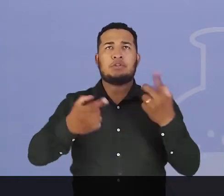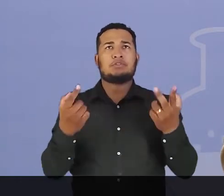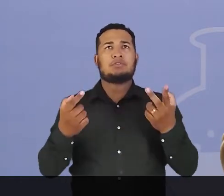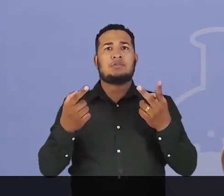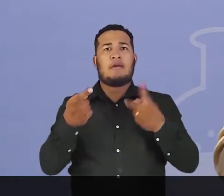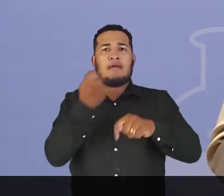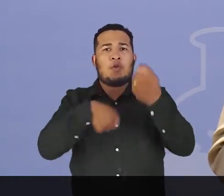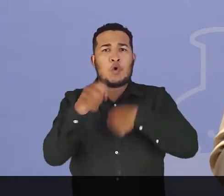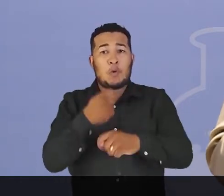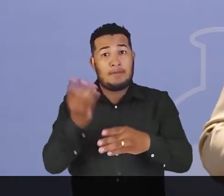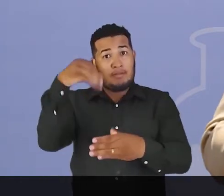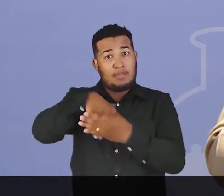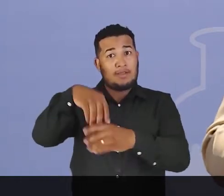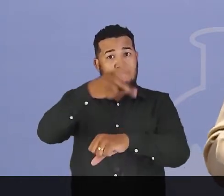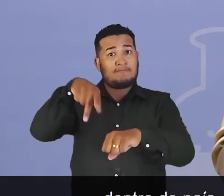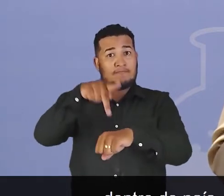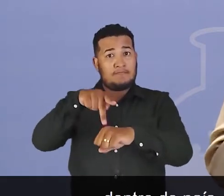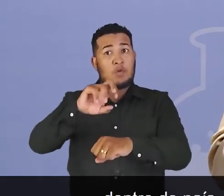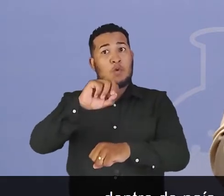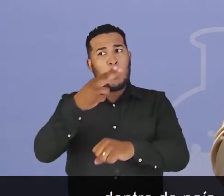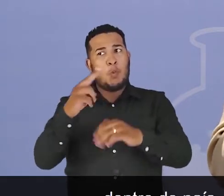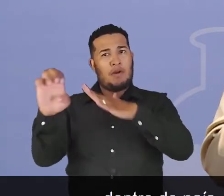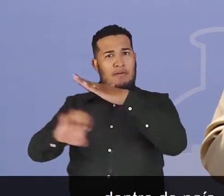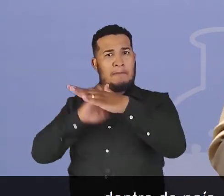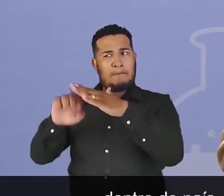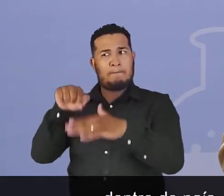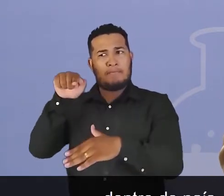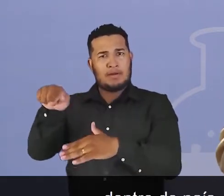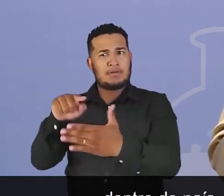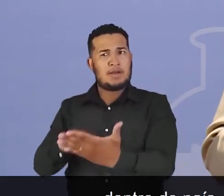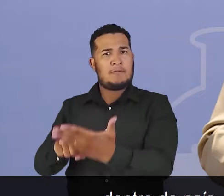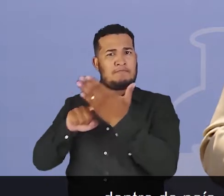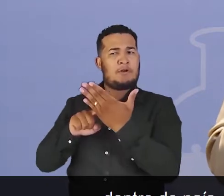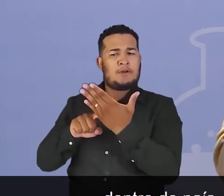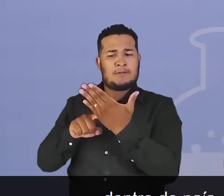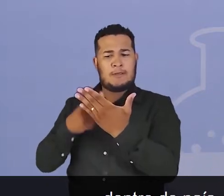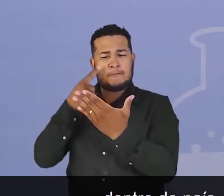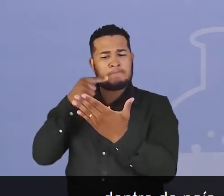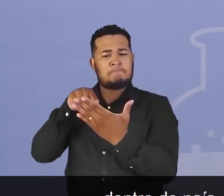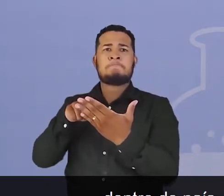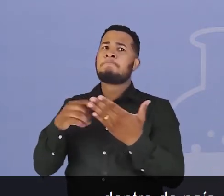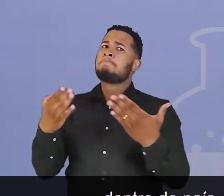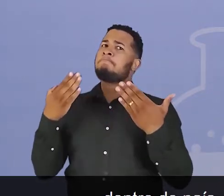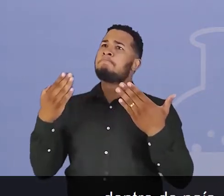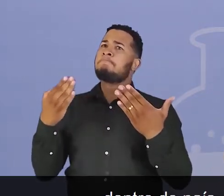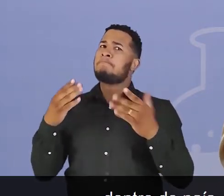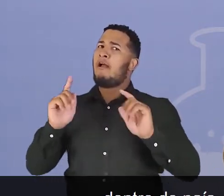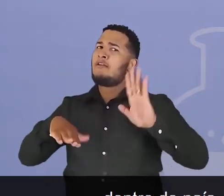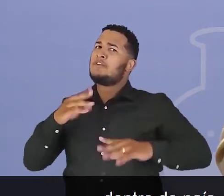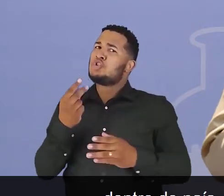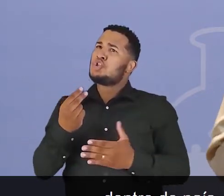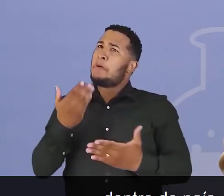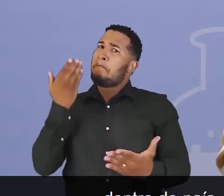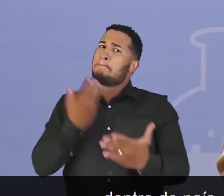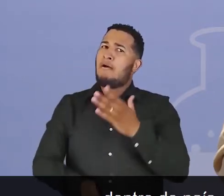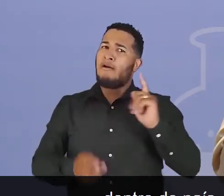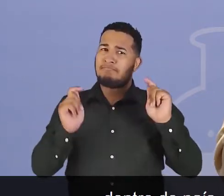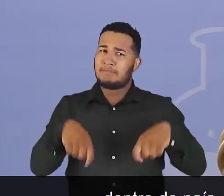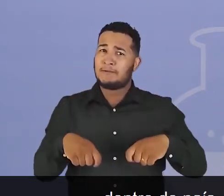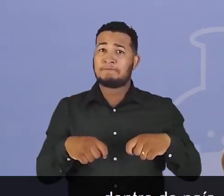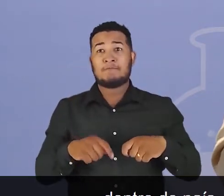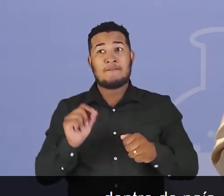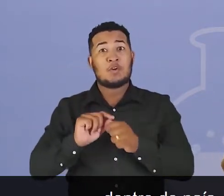político, econômico, dentro do país ou com uma determinada empresa que mostra ao investidor que ele pode perder